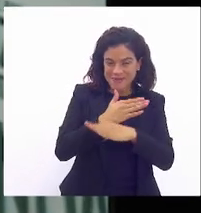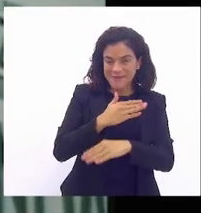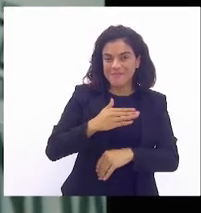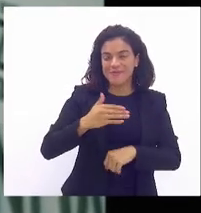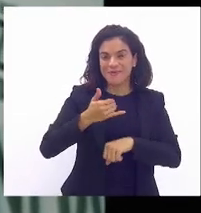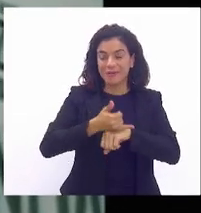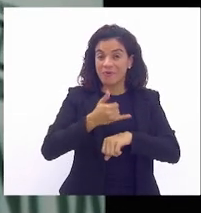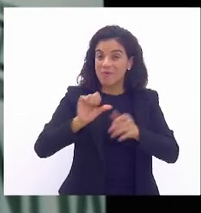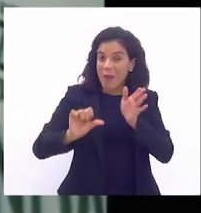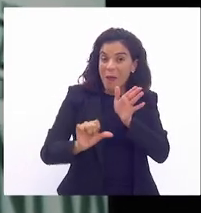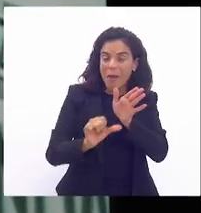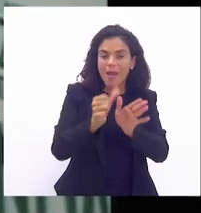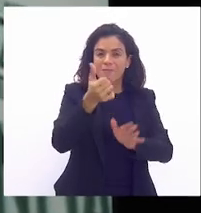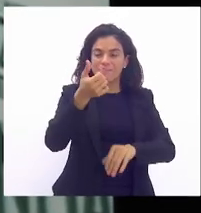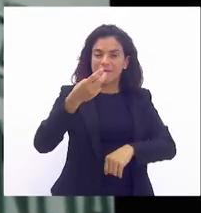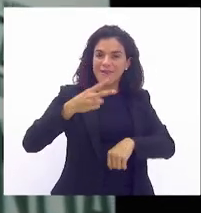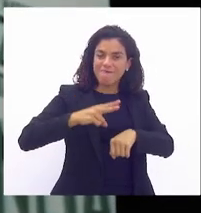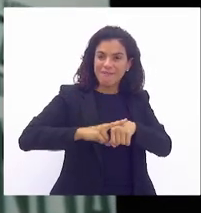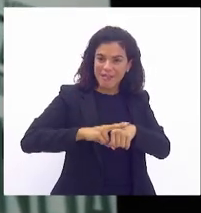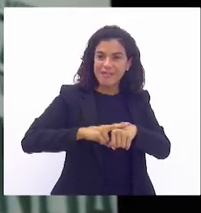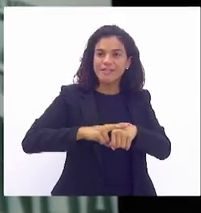Foi a primeira vez que